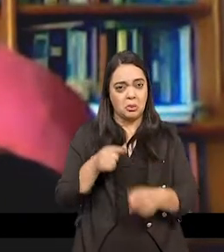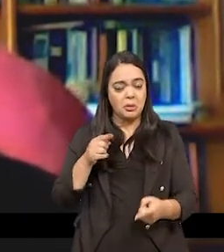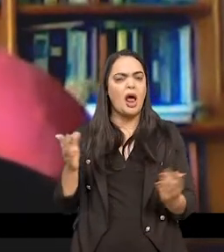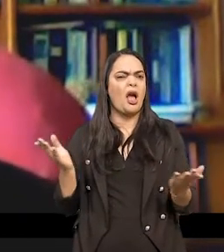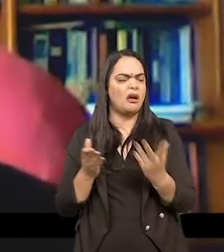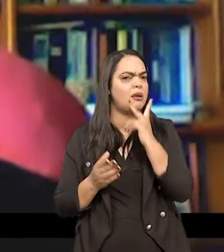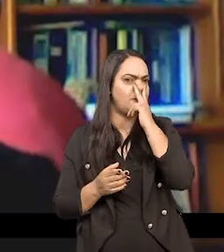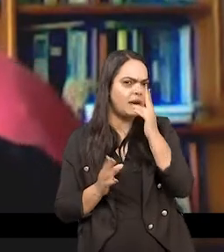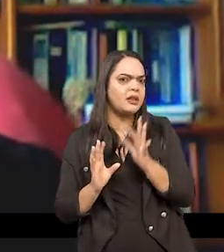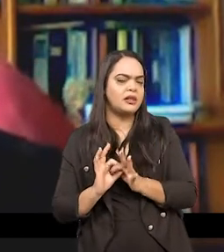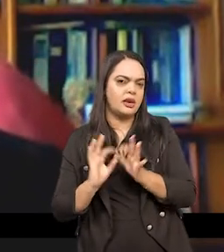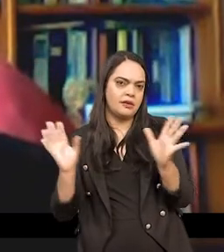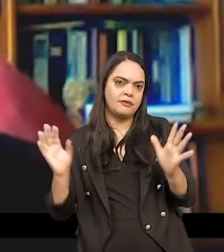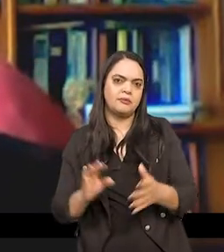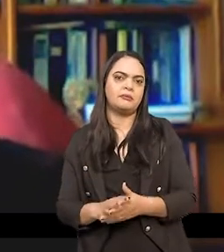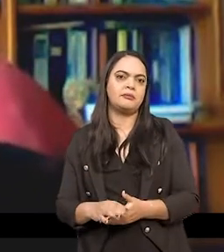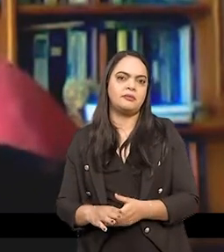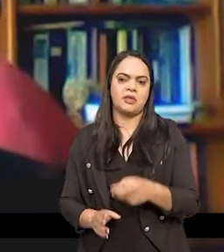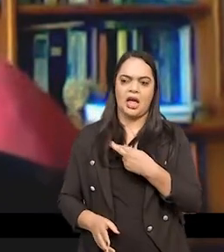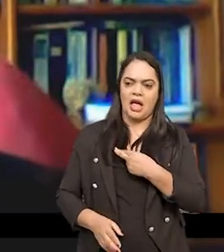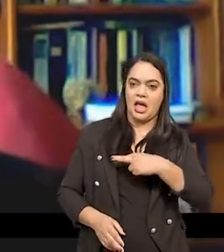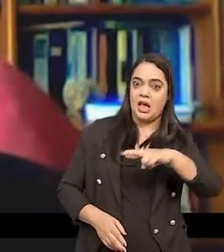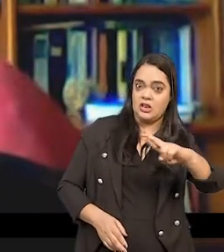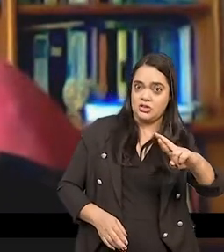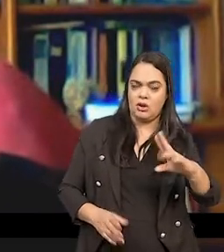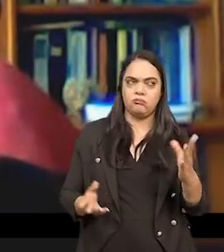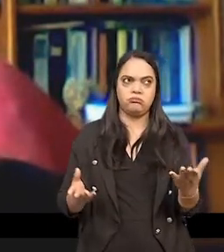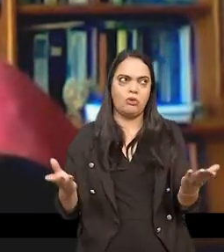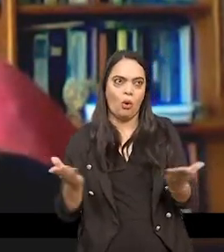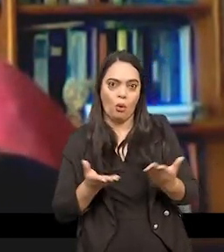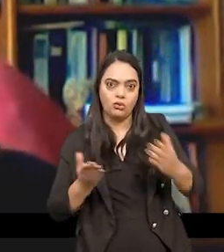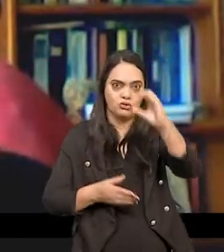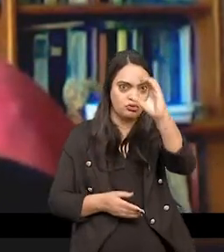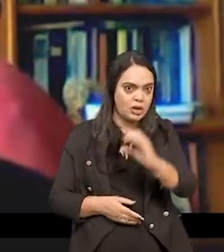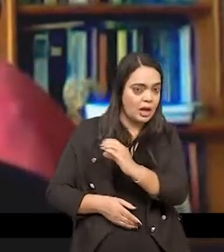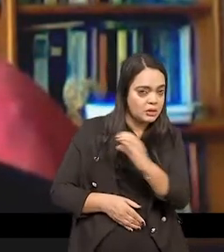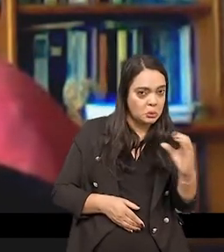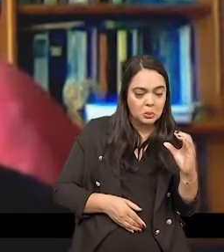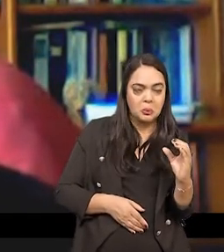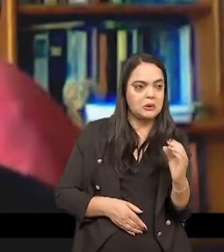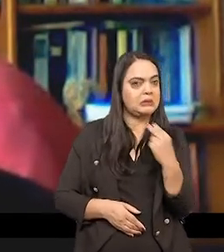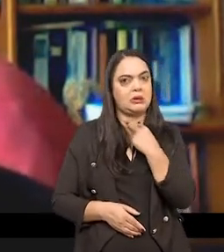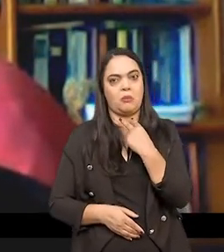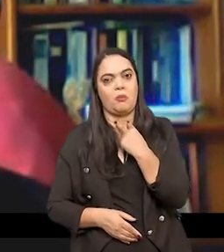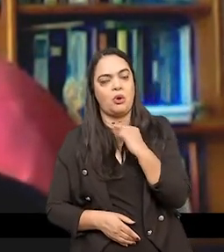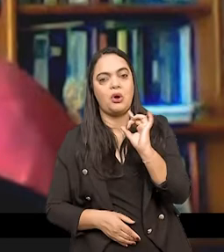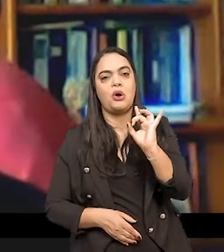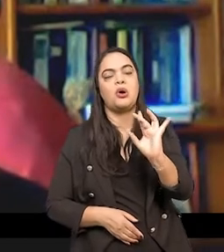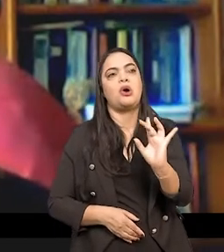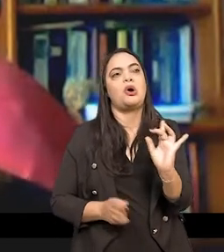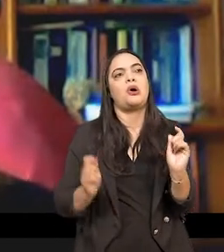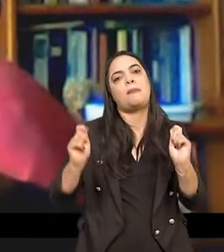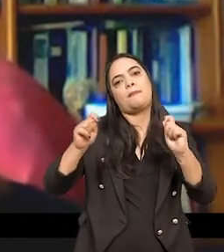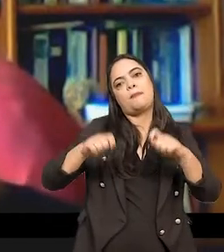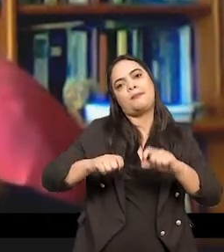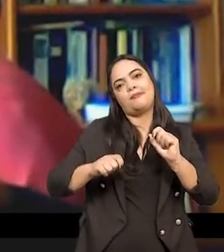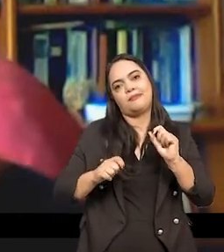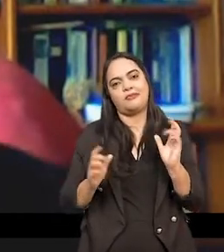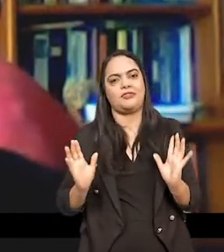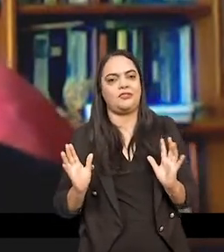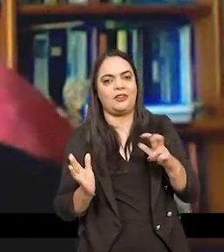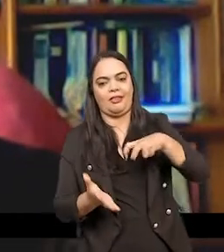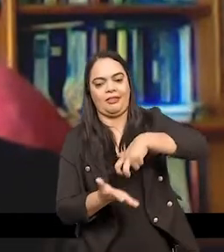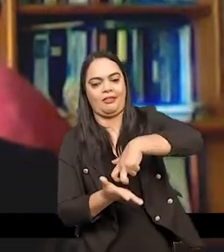mundo religioso, pelo menos na religião católica, não é, ela ainda não pode, ela só pode criar, que eu digo assim, calo nos joelhos, né,